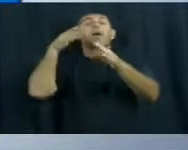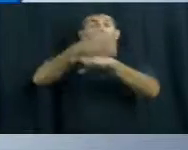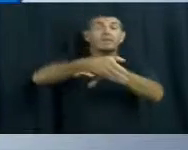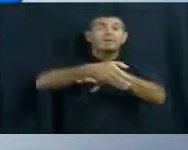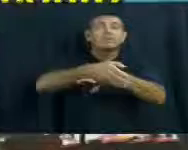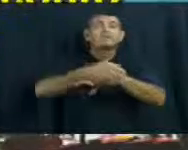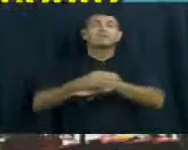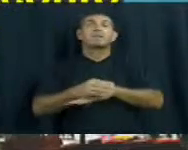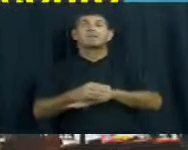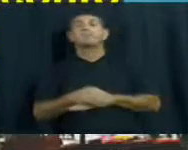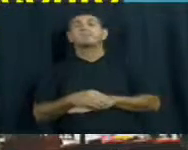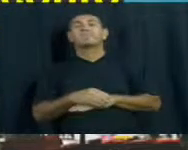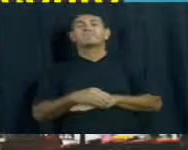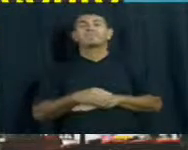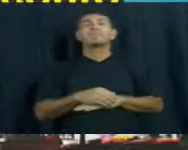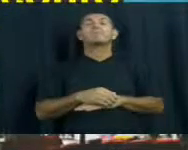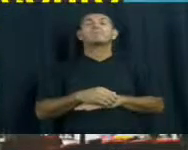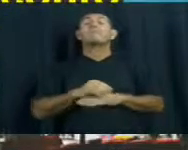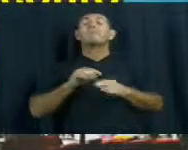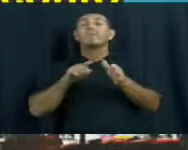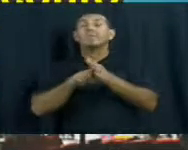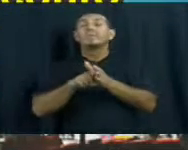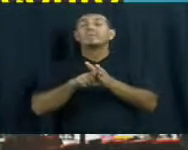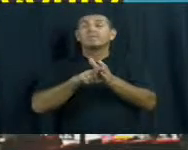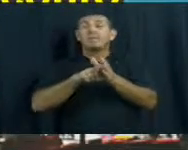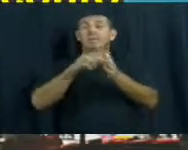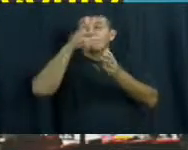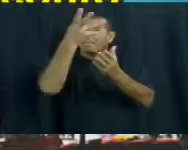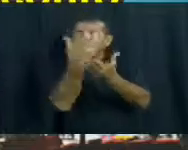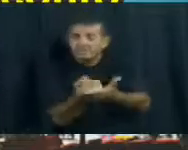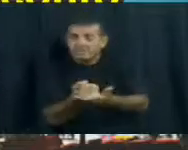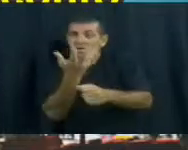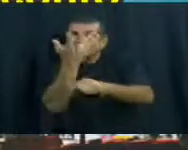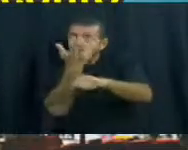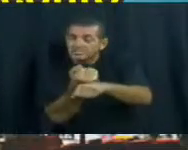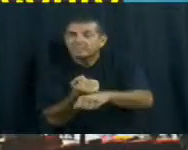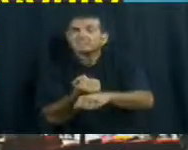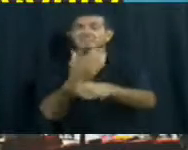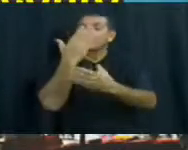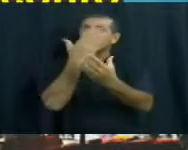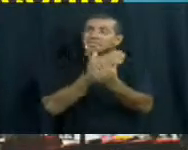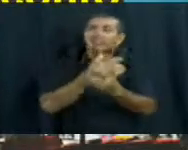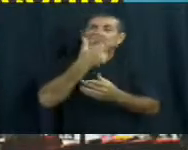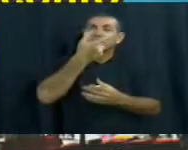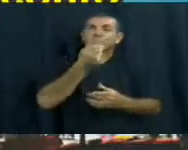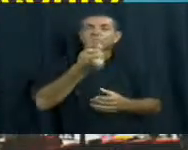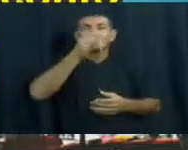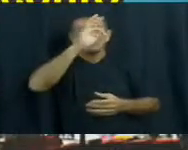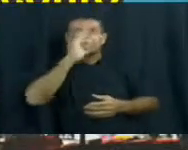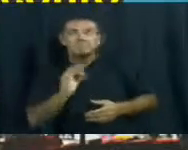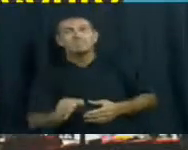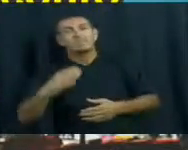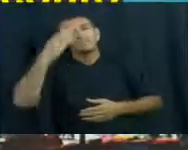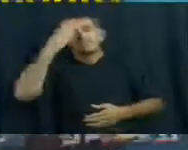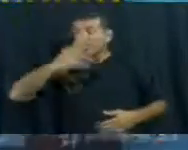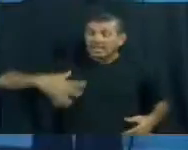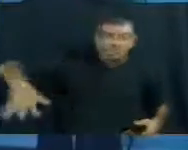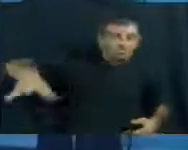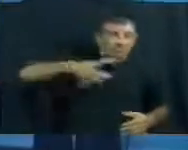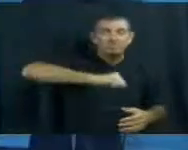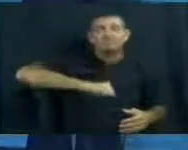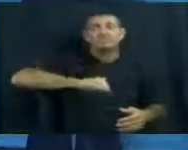pelo Google Play e baixa o app do táxi Cabo Frio e ganha 20% de desconto em todas as corridas. Agradecer a todo mundo,